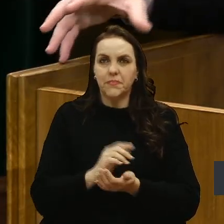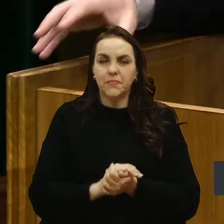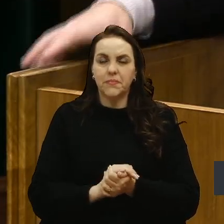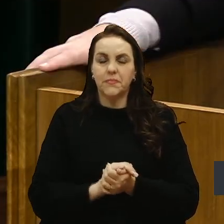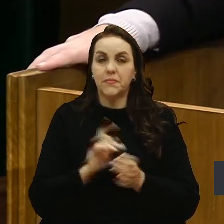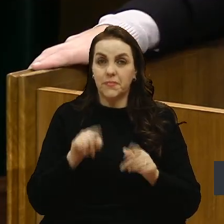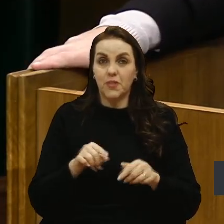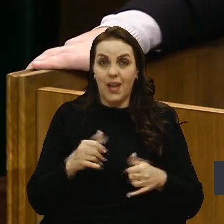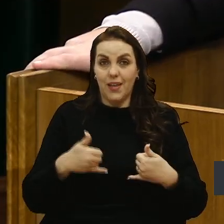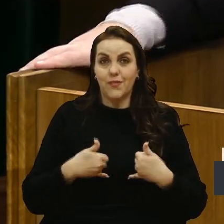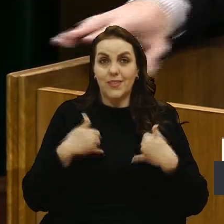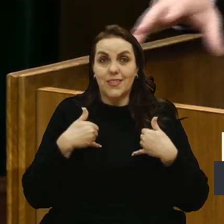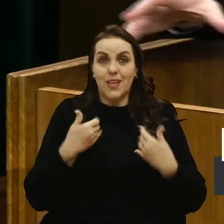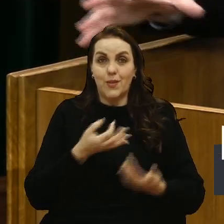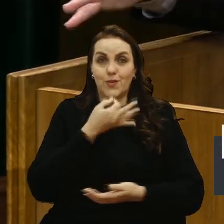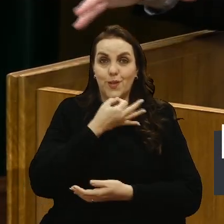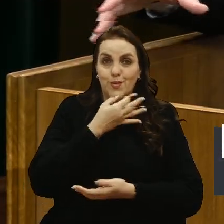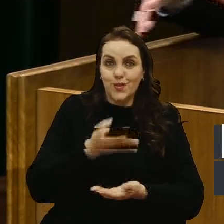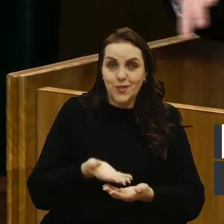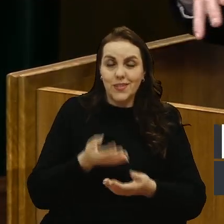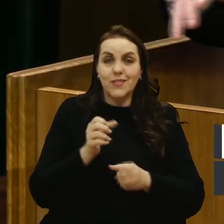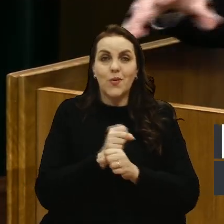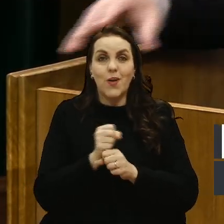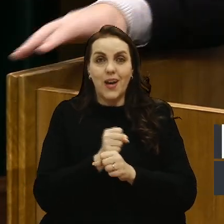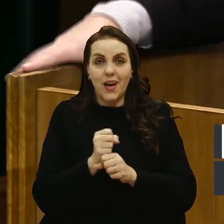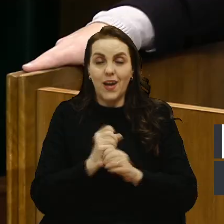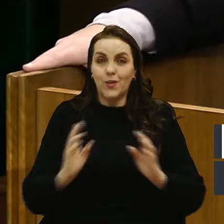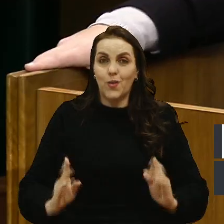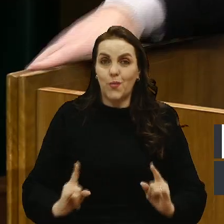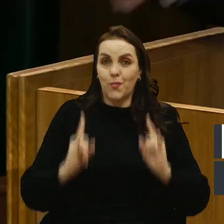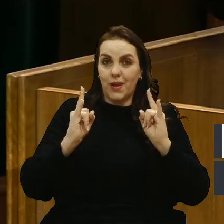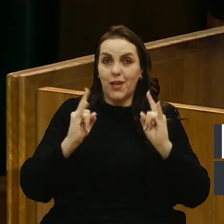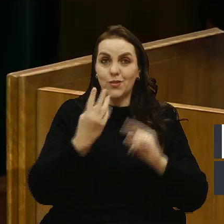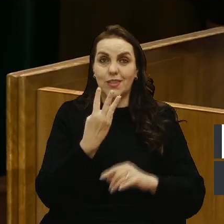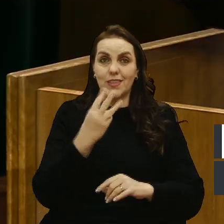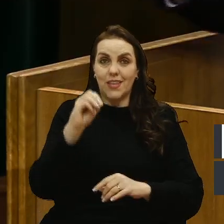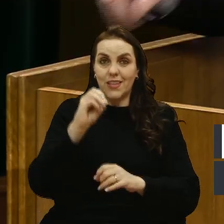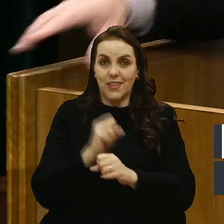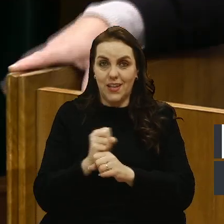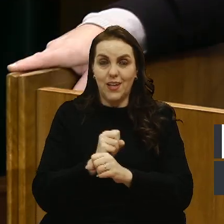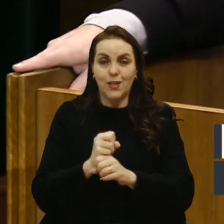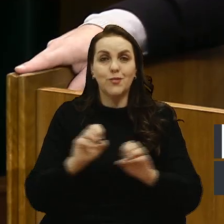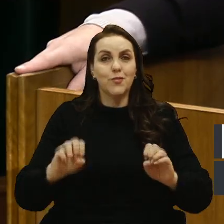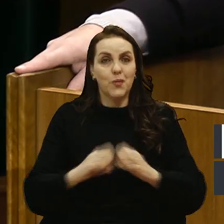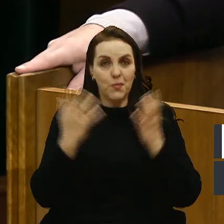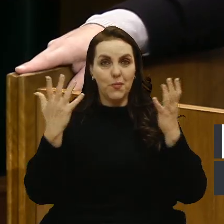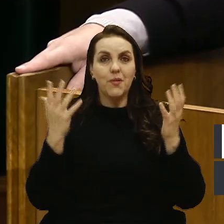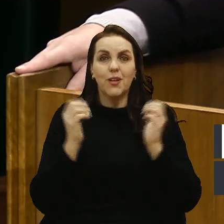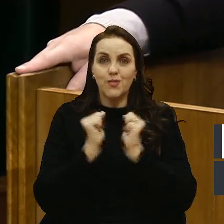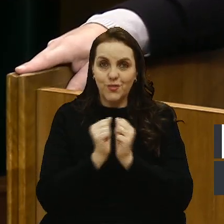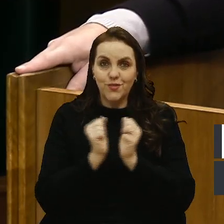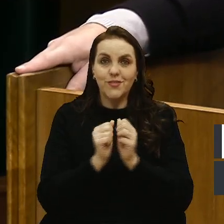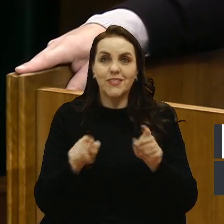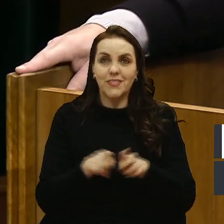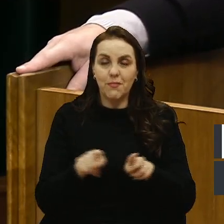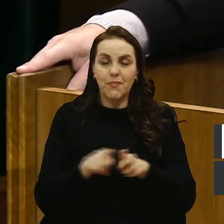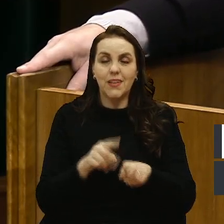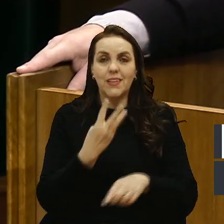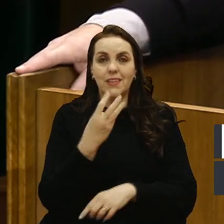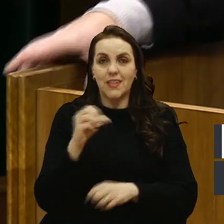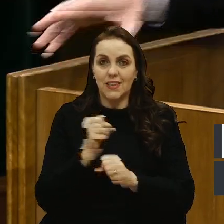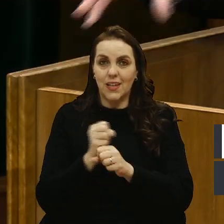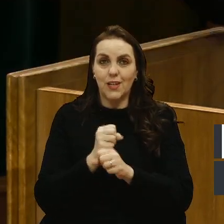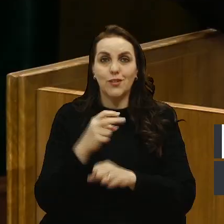meio do aniversário de Caxias do Sul, no ano que o prédio vai fazer 30 anos, que nós vamos comemorar junto os 30 anos em novembro, com